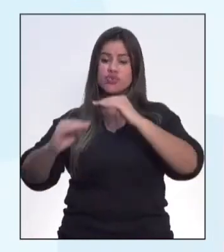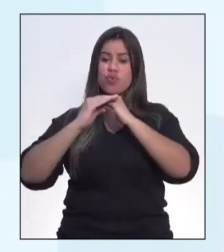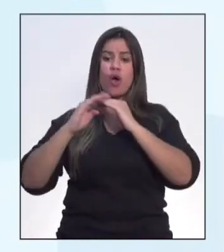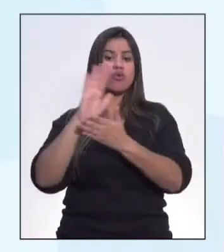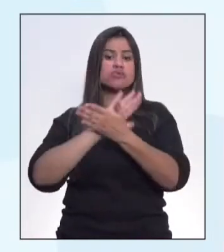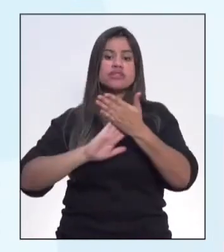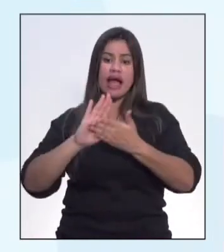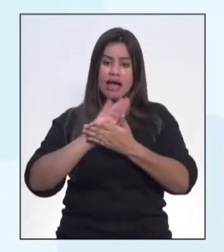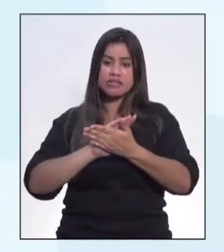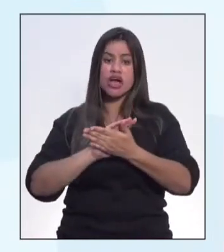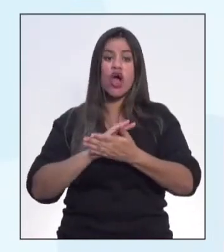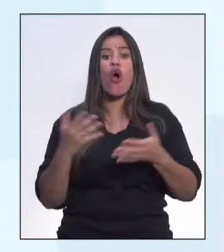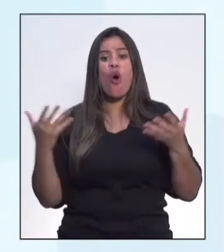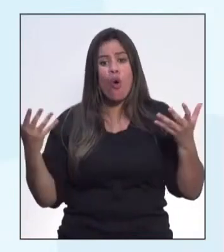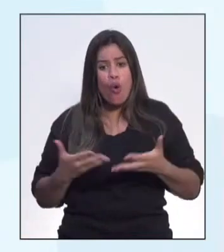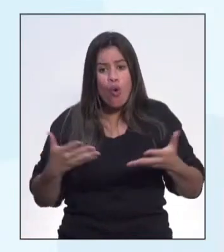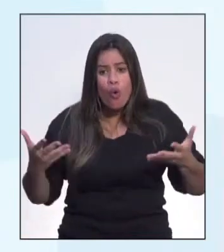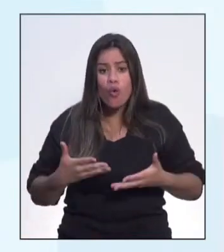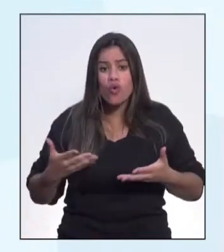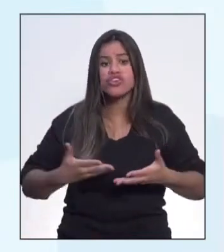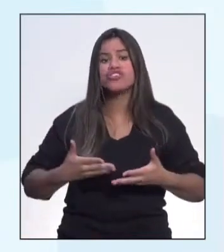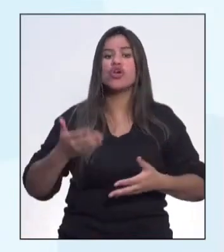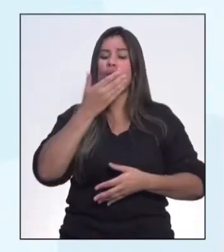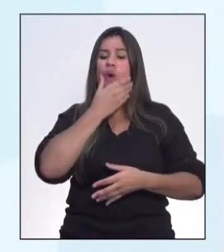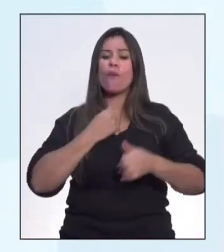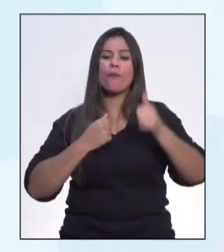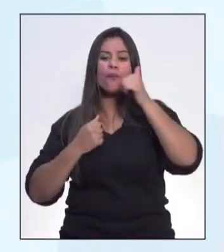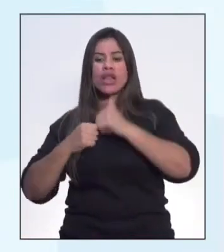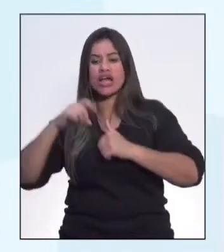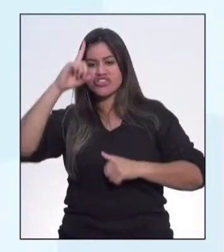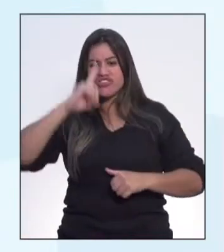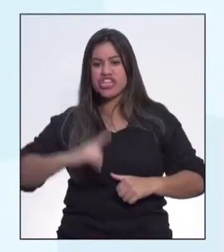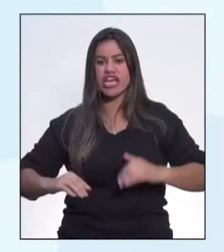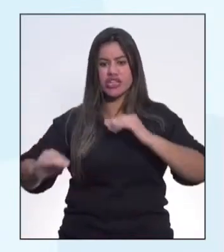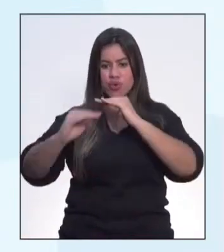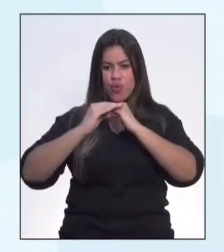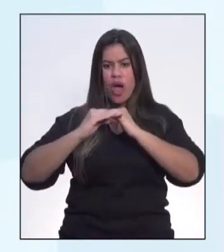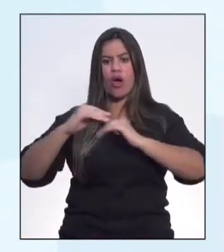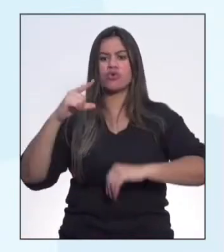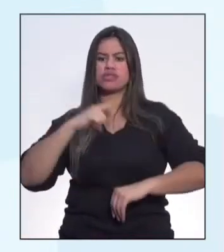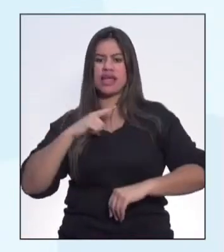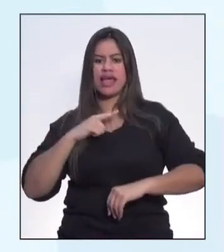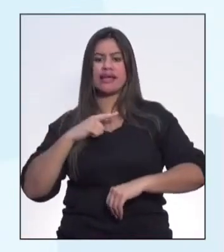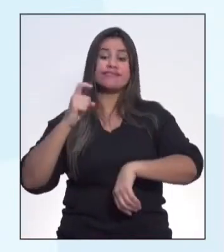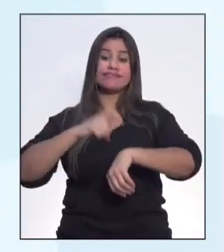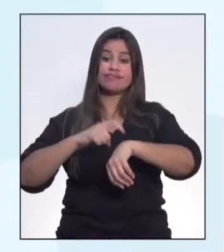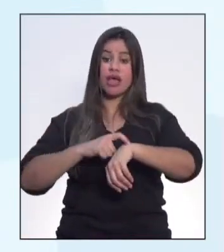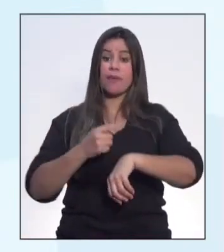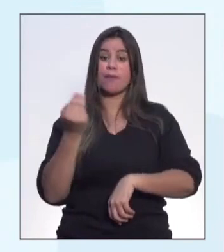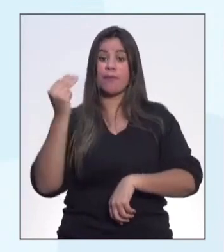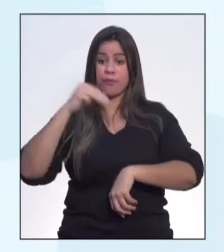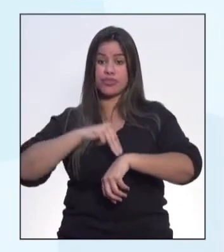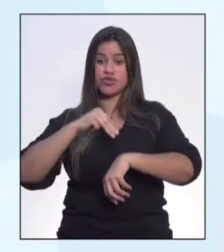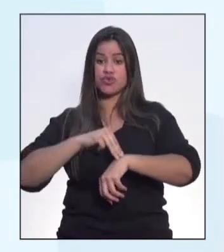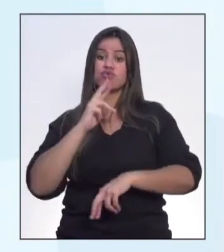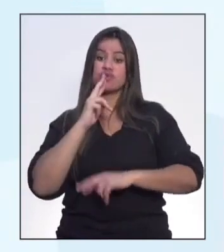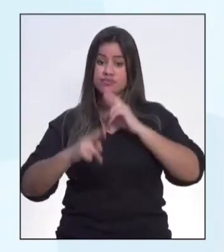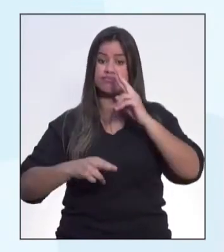Na atualidade, homens e mulheres possuem os mesmos direitos? Vocês vão ter 1 minuto para responder essa